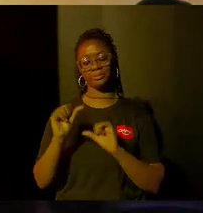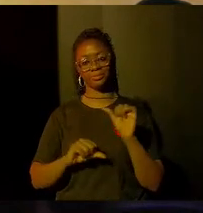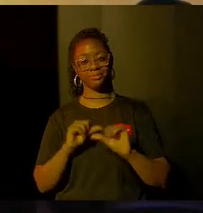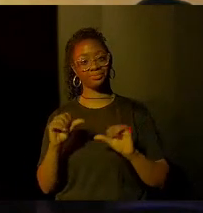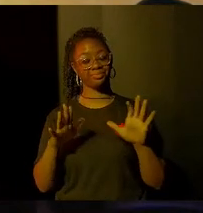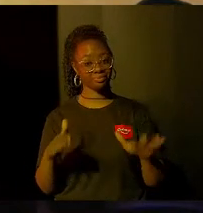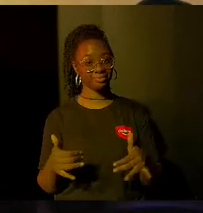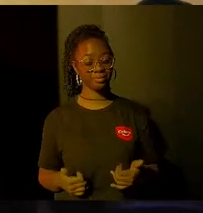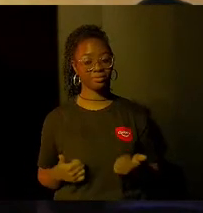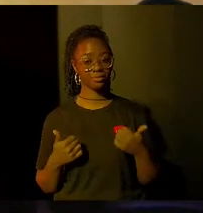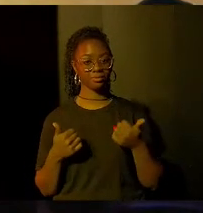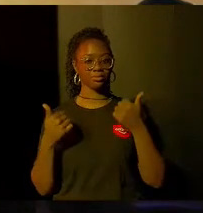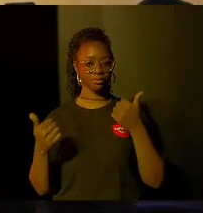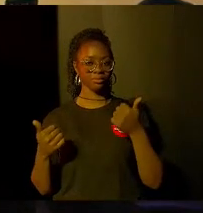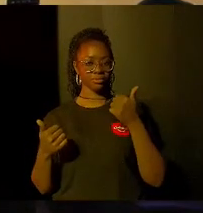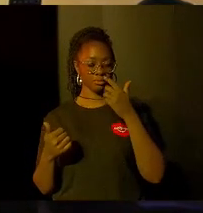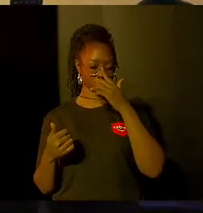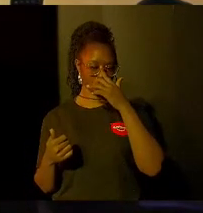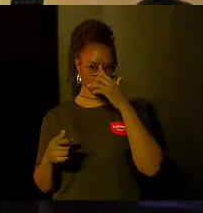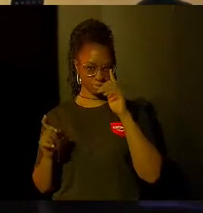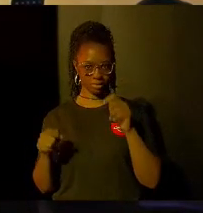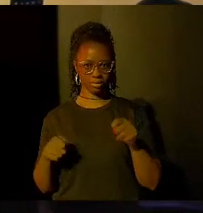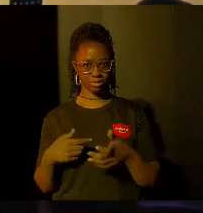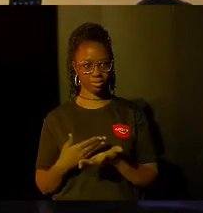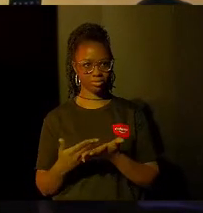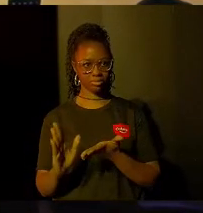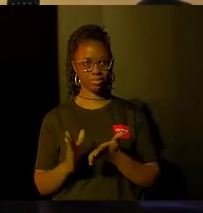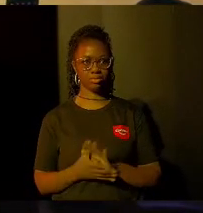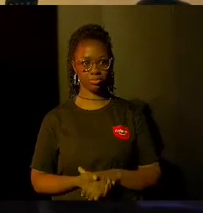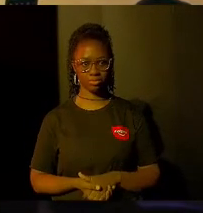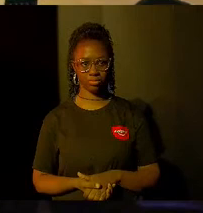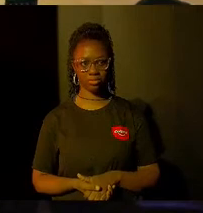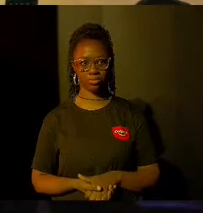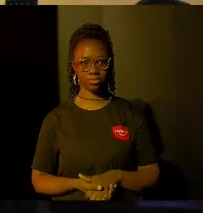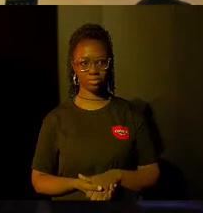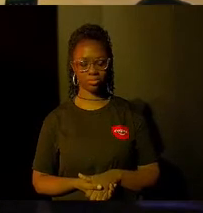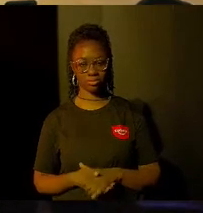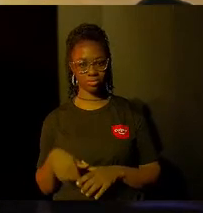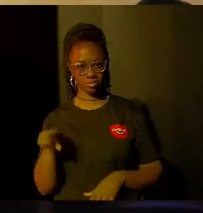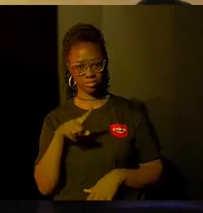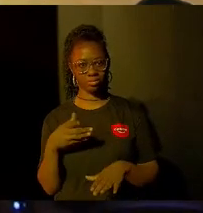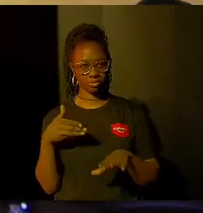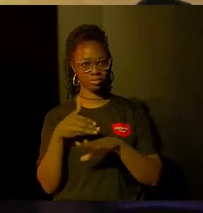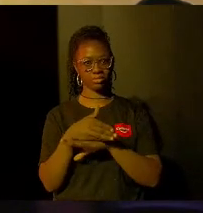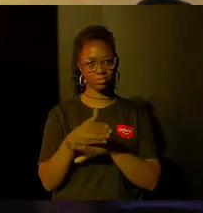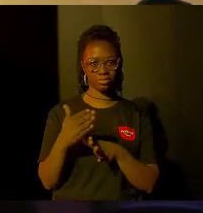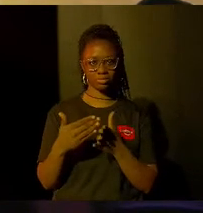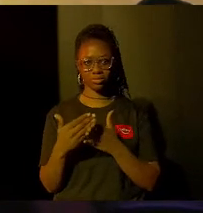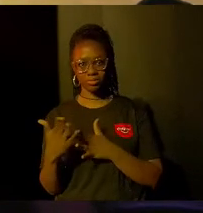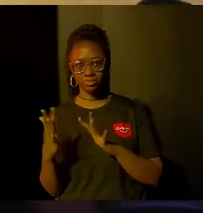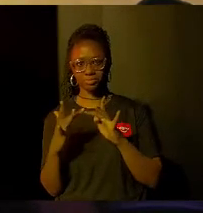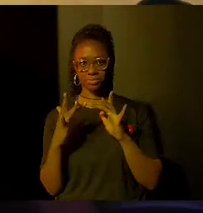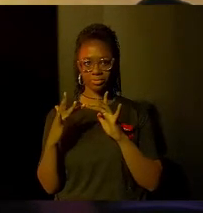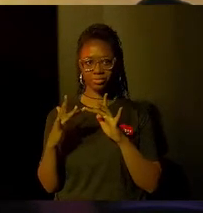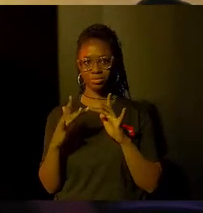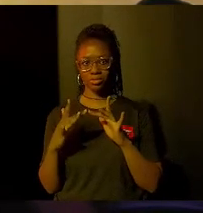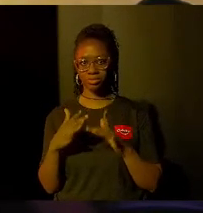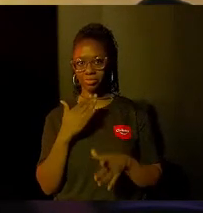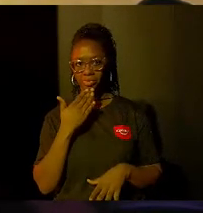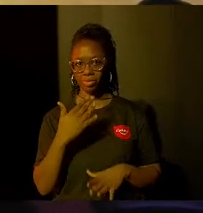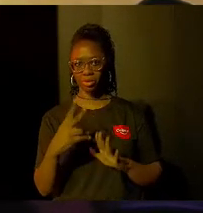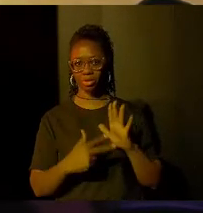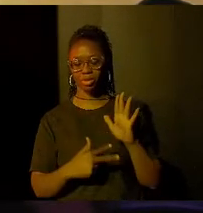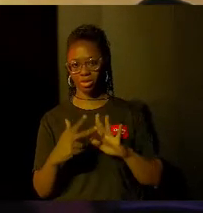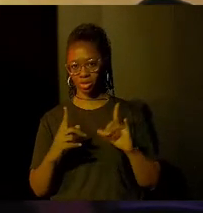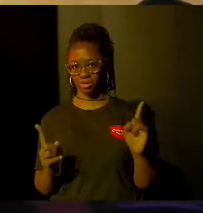melhor jeito né da gente começar para botar a galera no clima né Eu acho que seria te pedir para